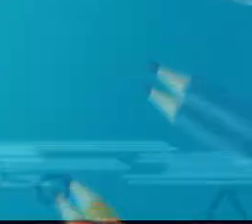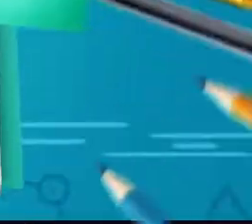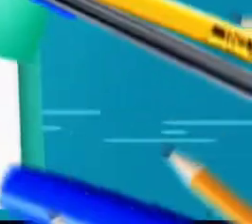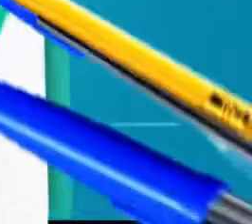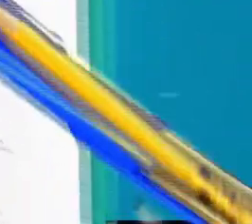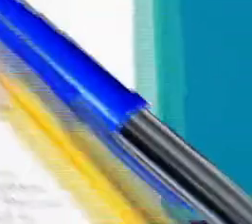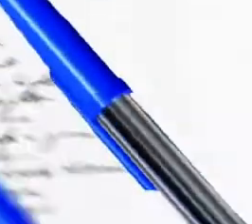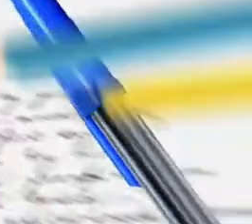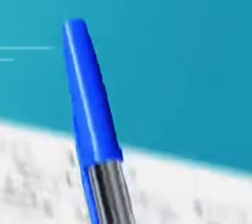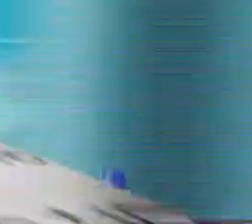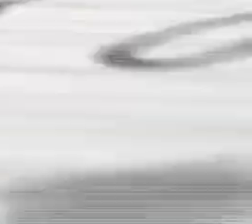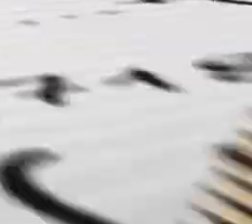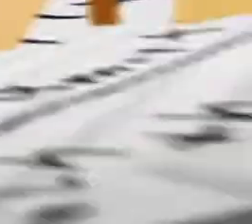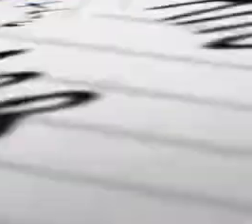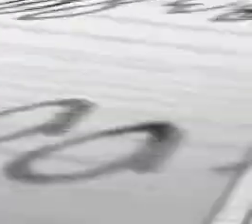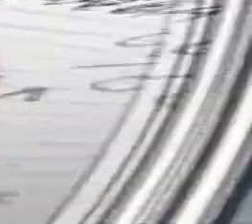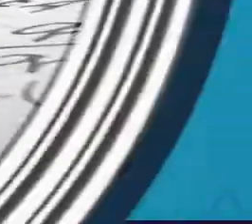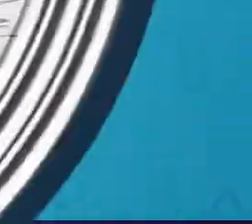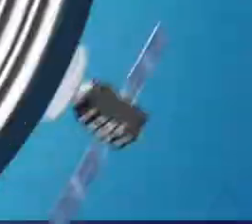Tchau.